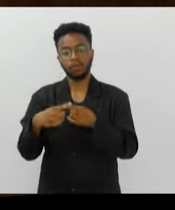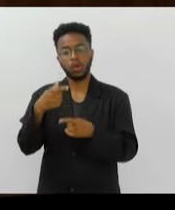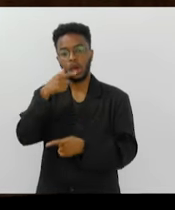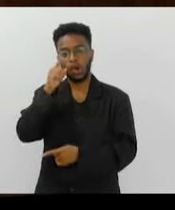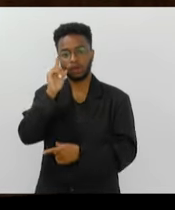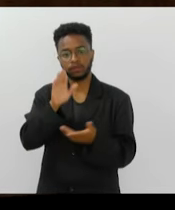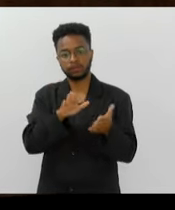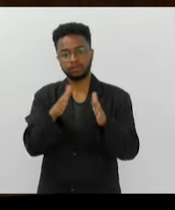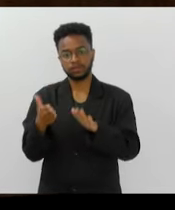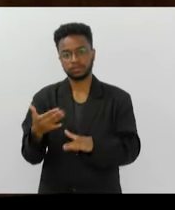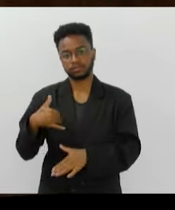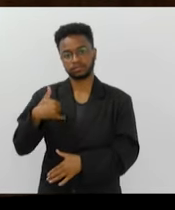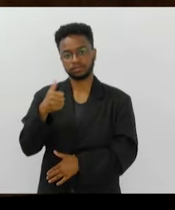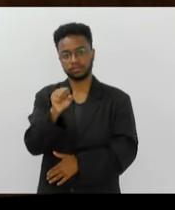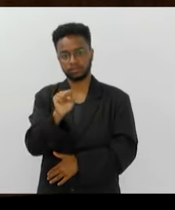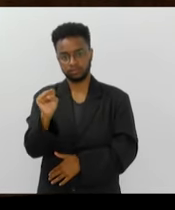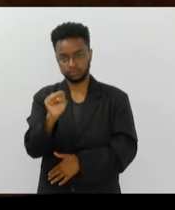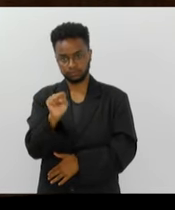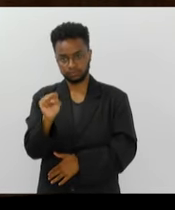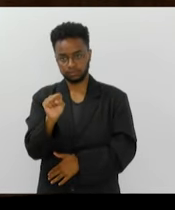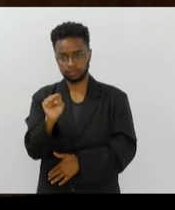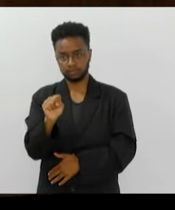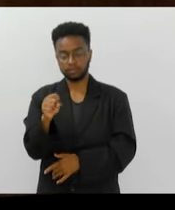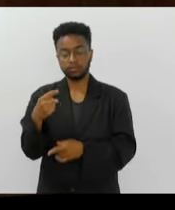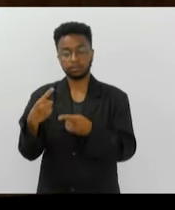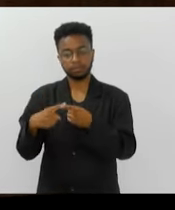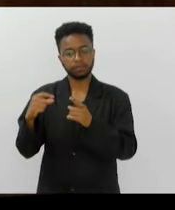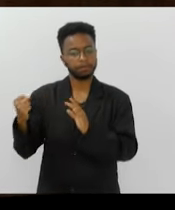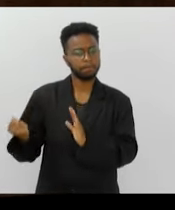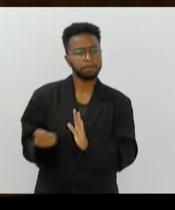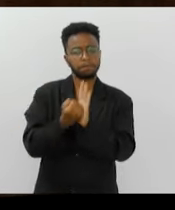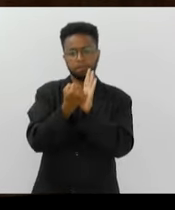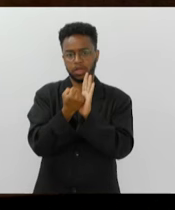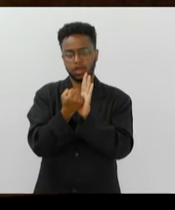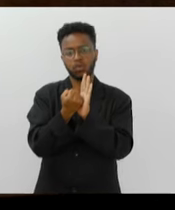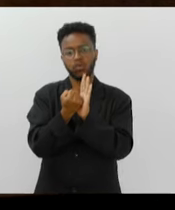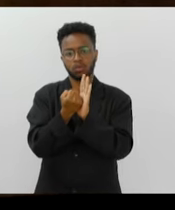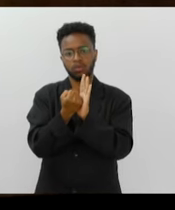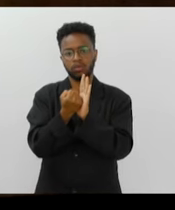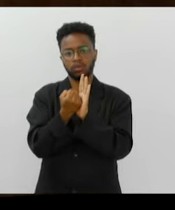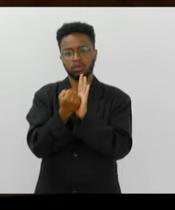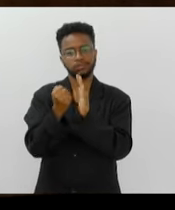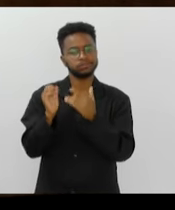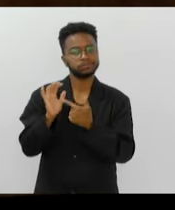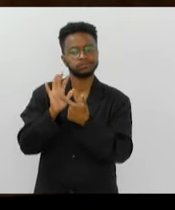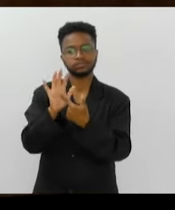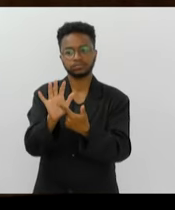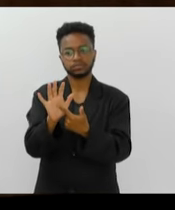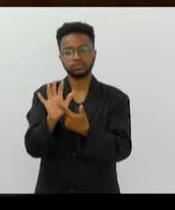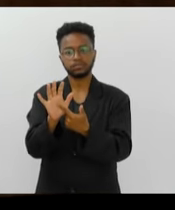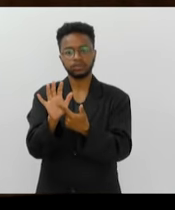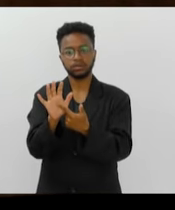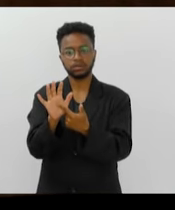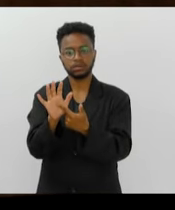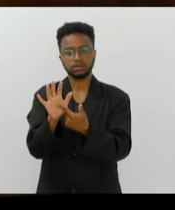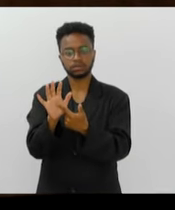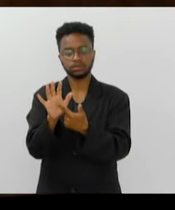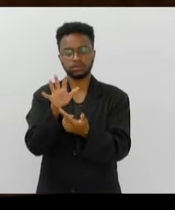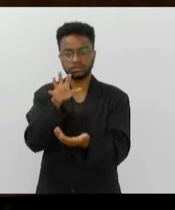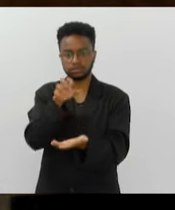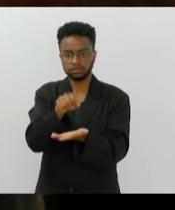88 anos porque deixou legado do que esse Legado de